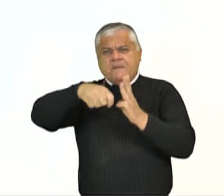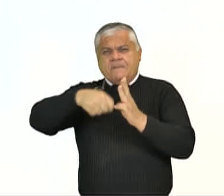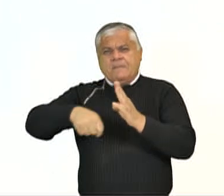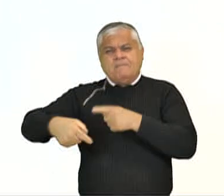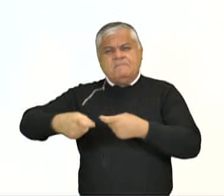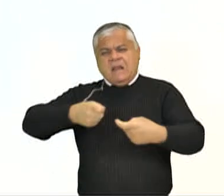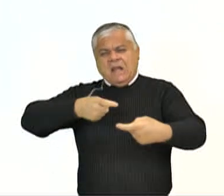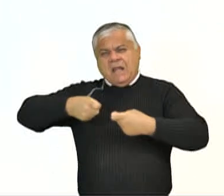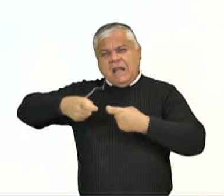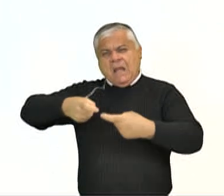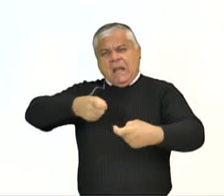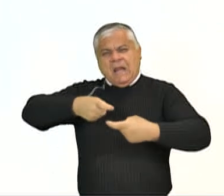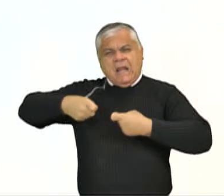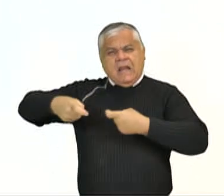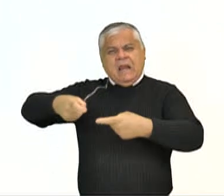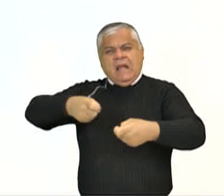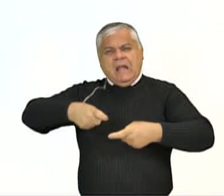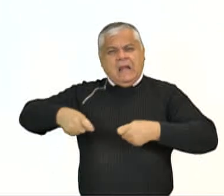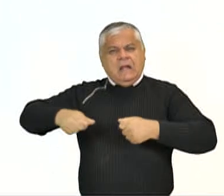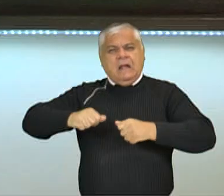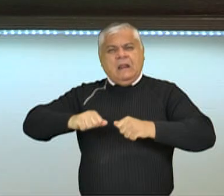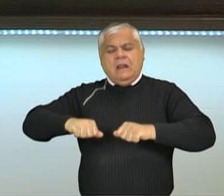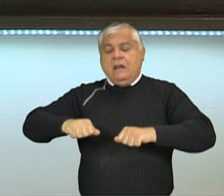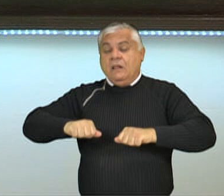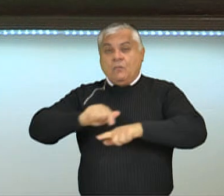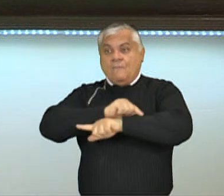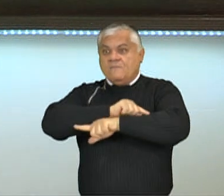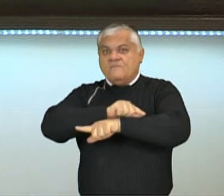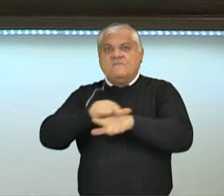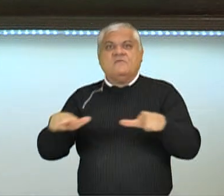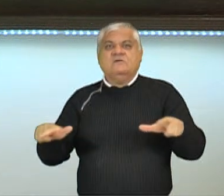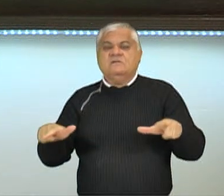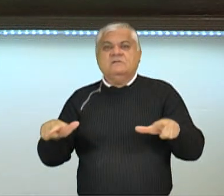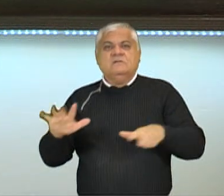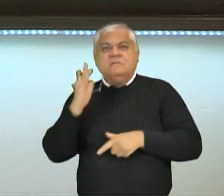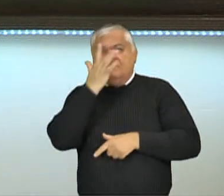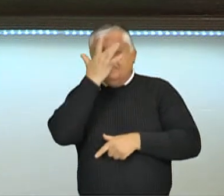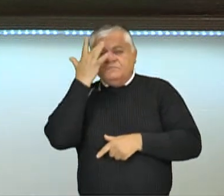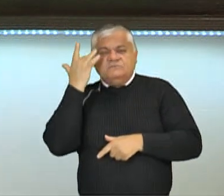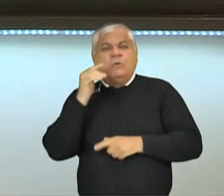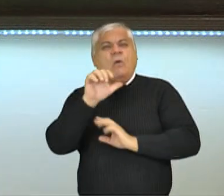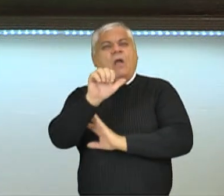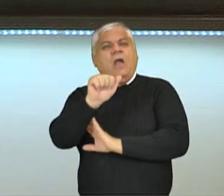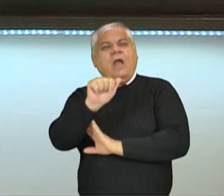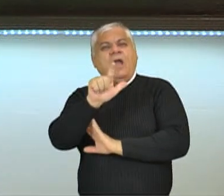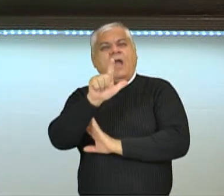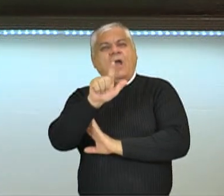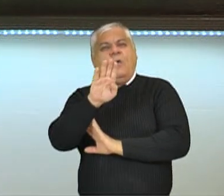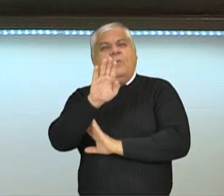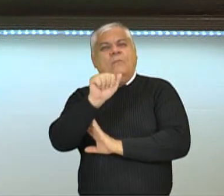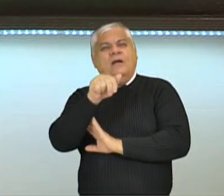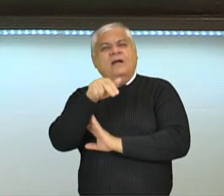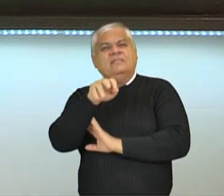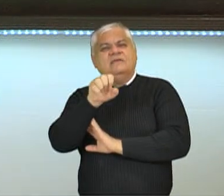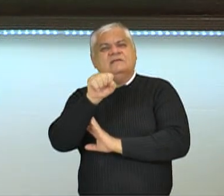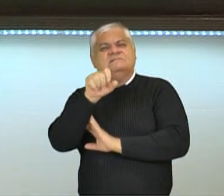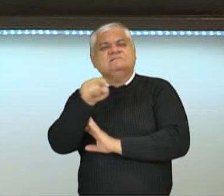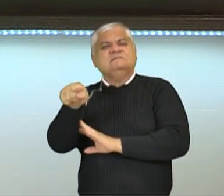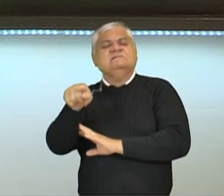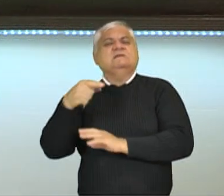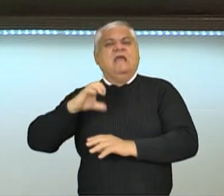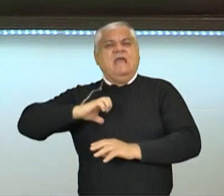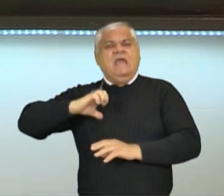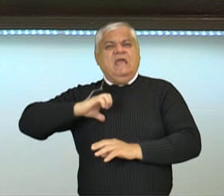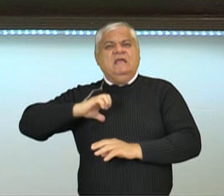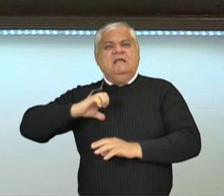uma verdadeira limpeza étnica contra os albaneses. Pensar aí na limpeza étnica, né,